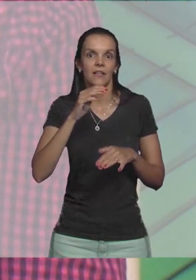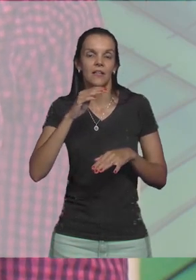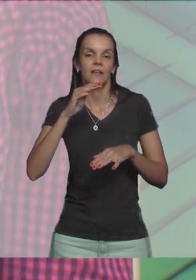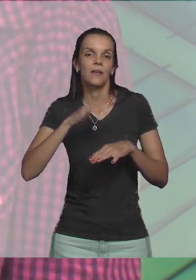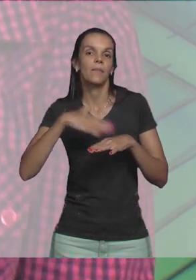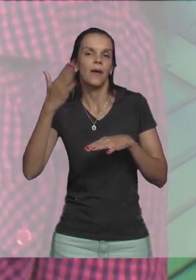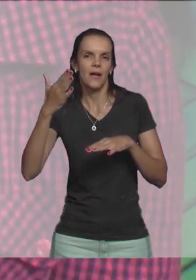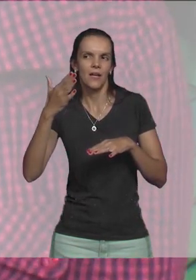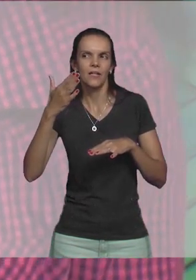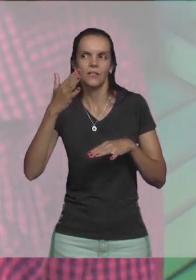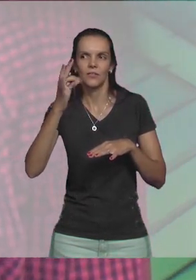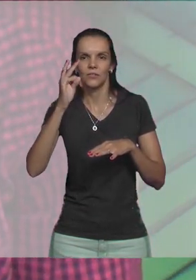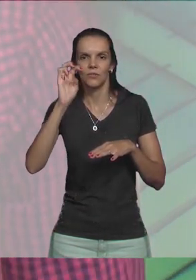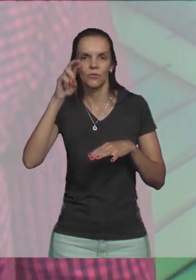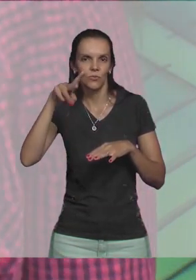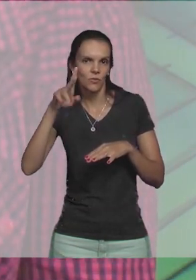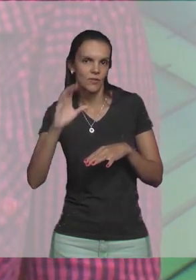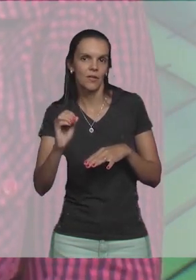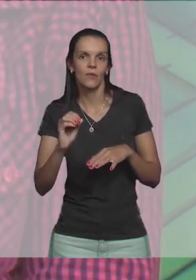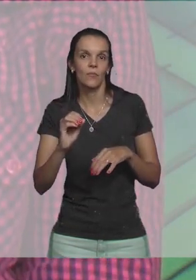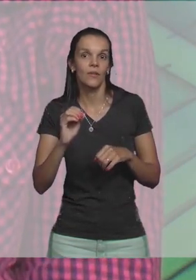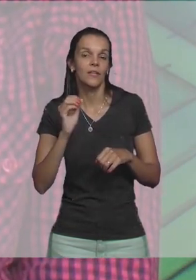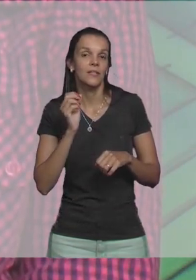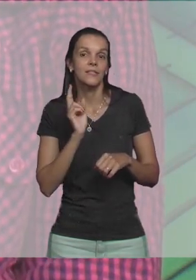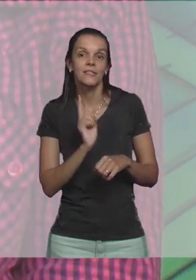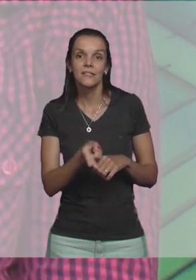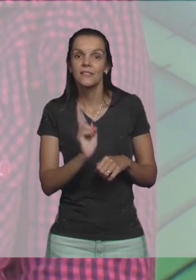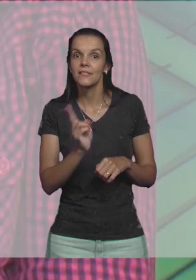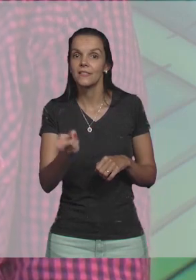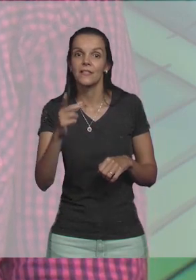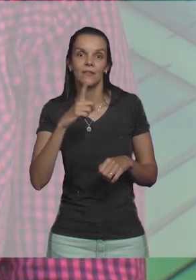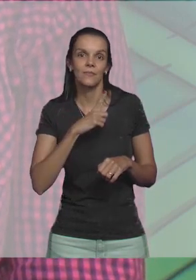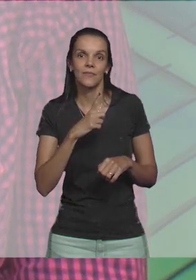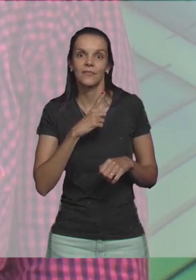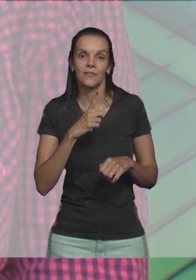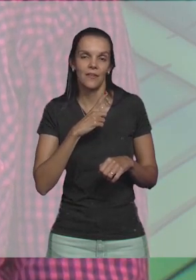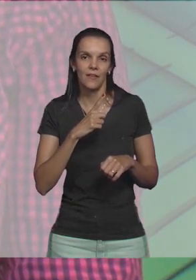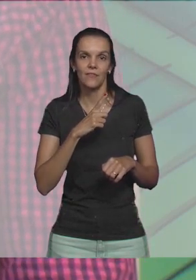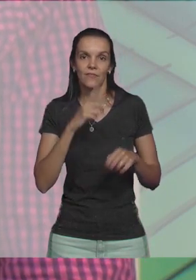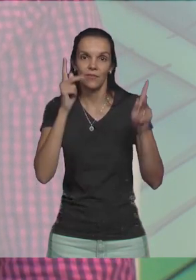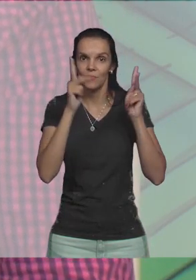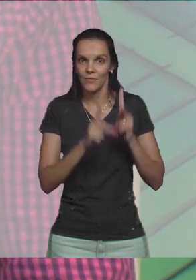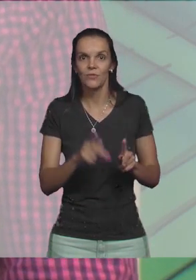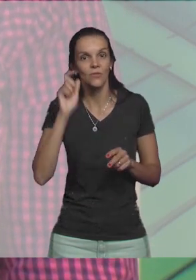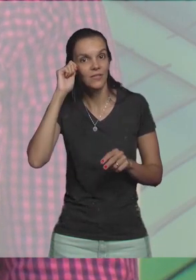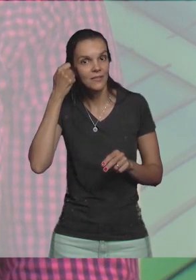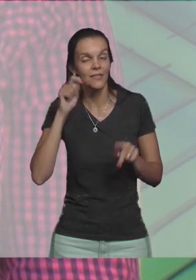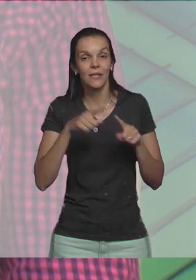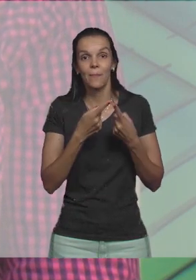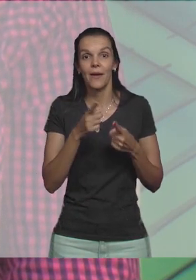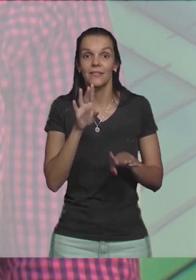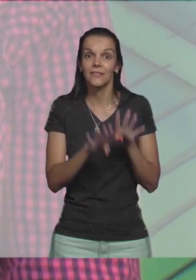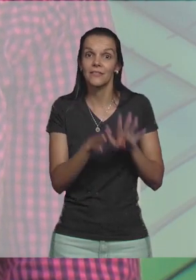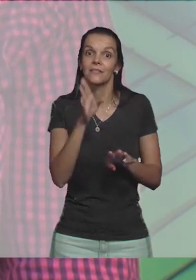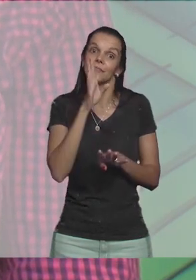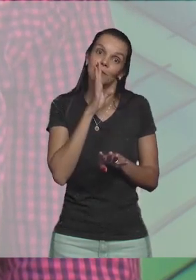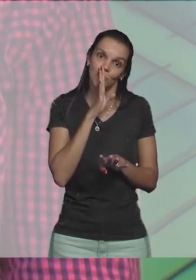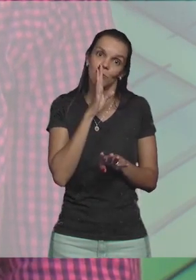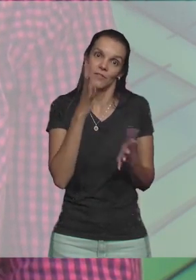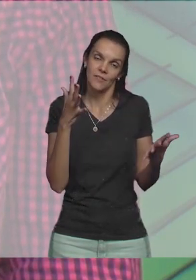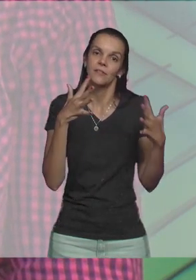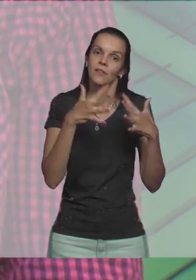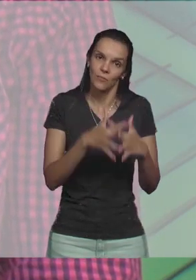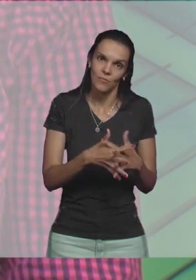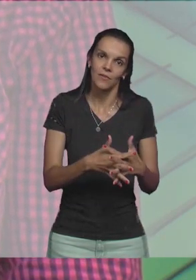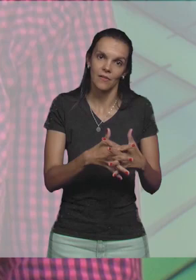sempre teve pessoas negras. Elas só sempre foram silenciadas, como ainda são. E isso é muito